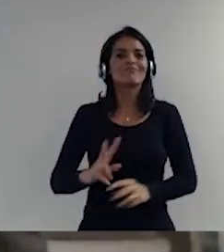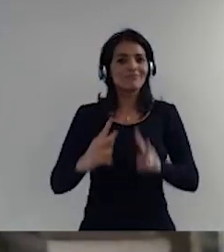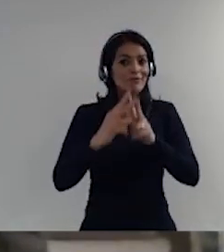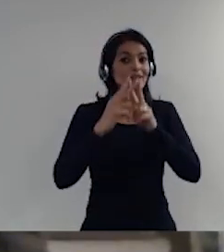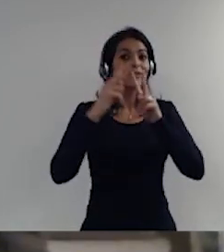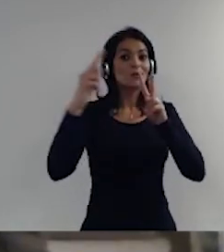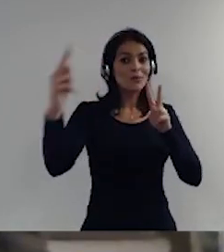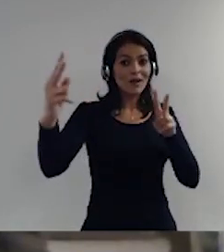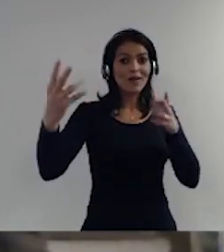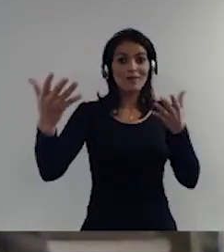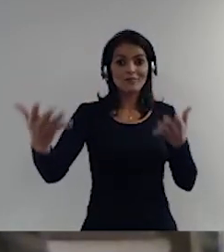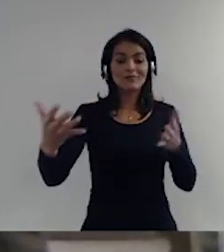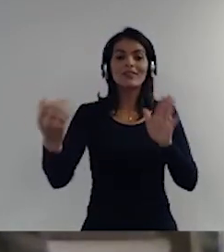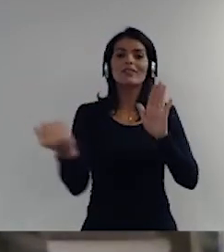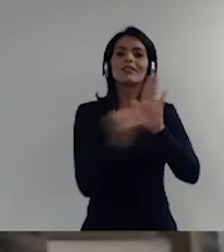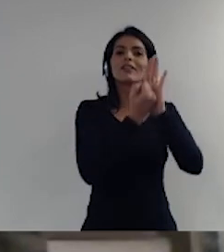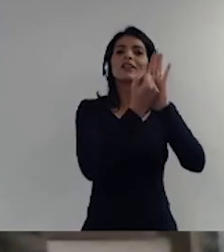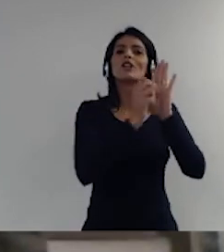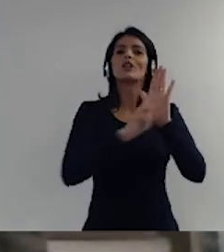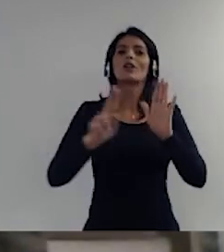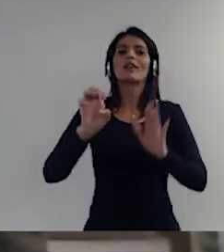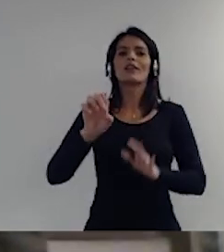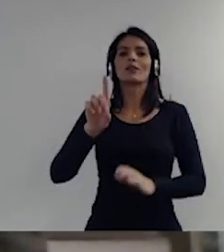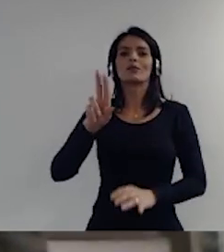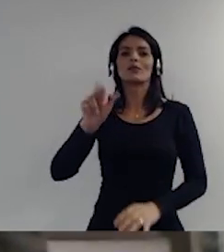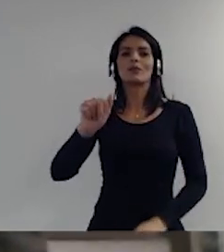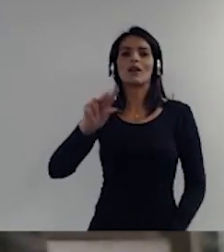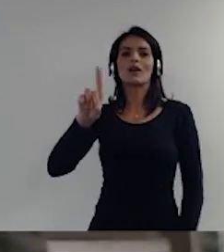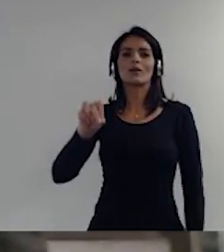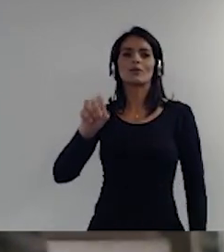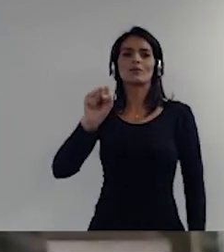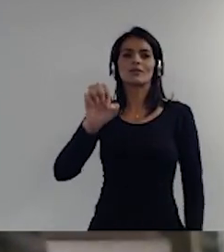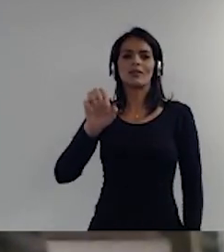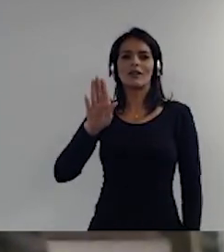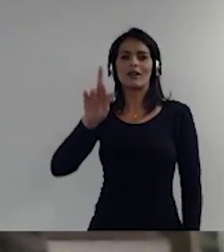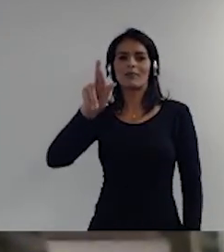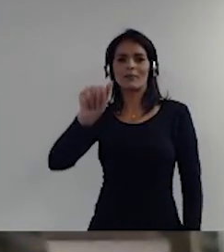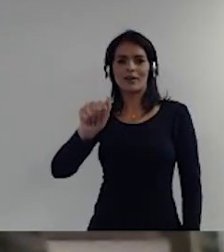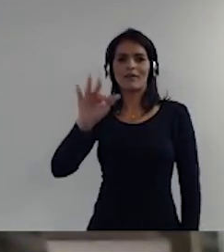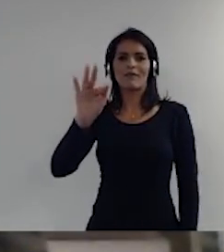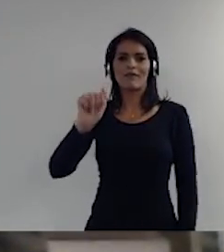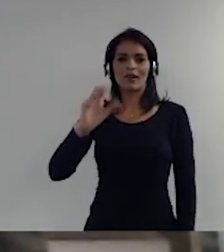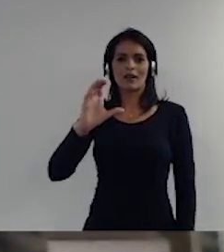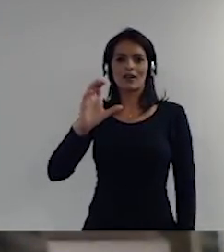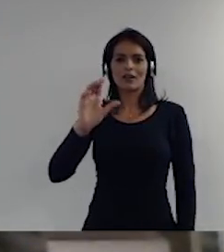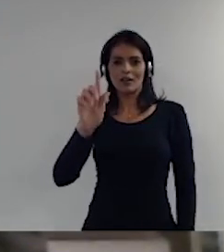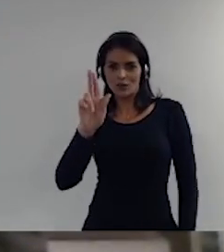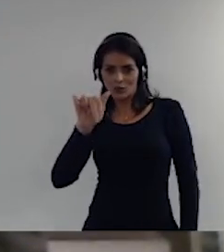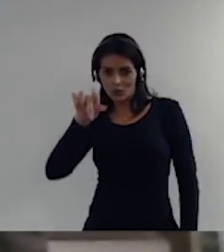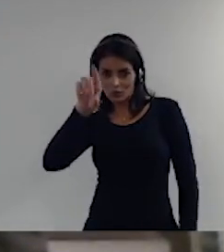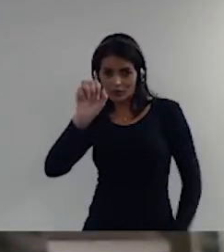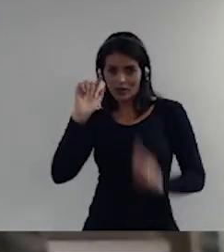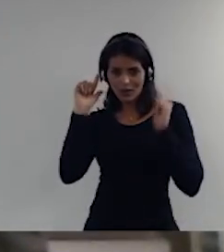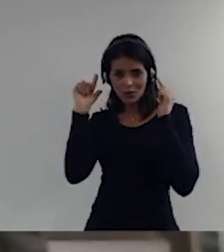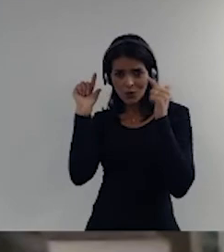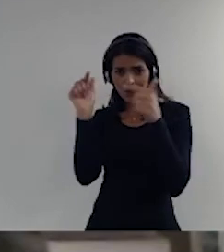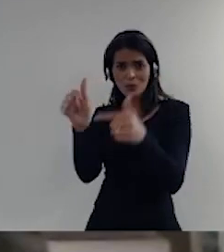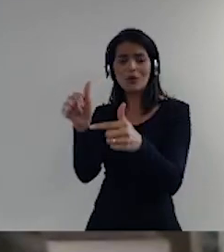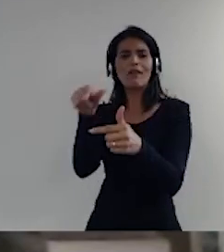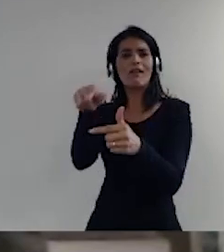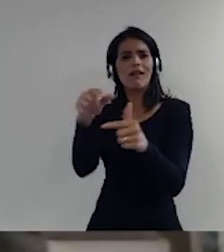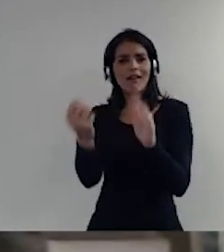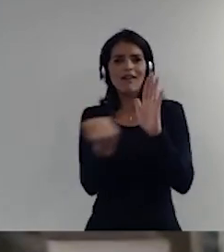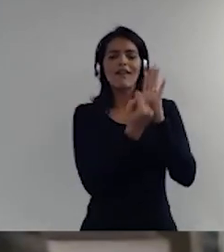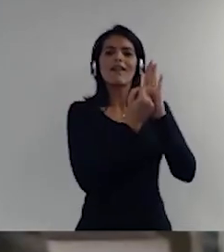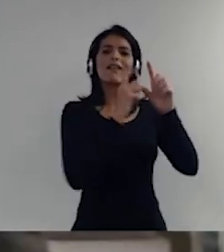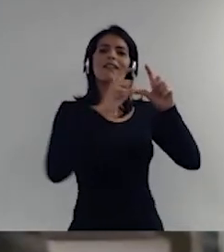virtual que leva o nome do doutor Eduardo Seabra Fagundes, que foi um um ícone na advocacia, a qual me sinto